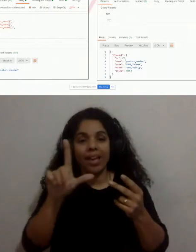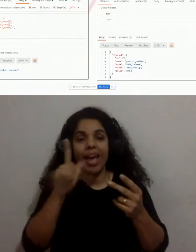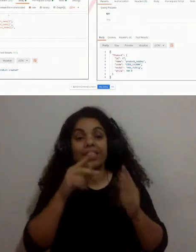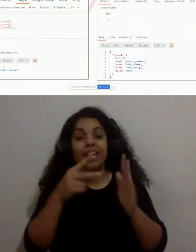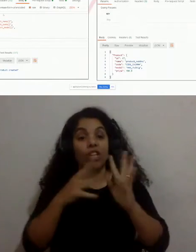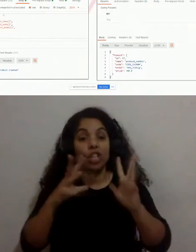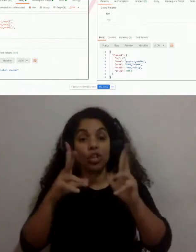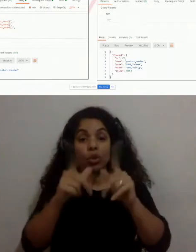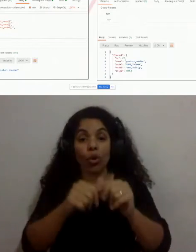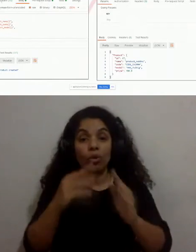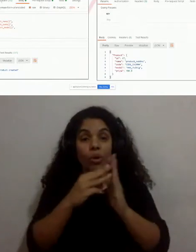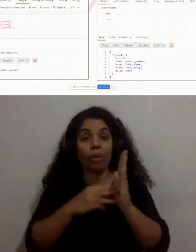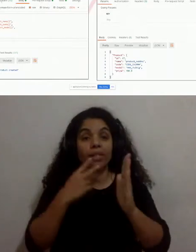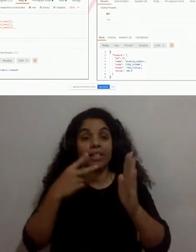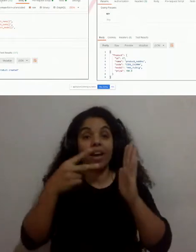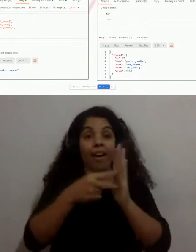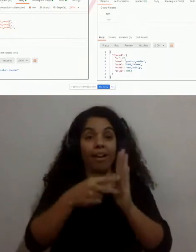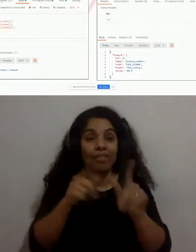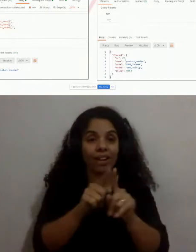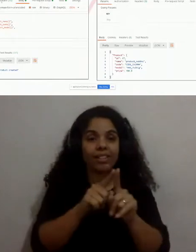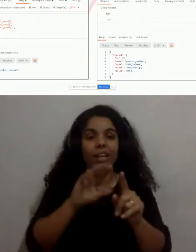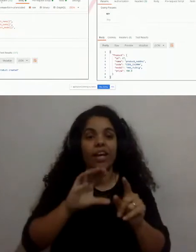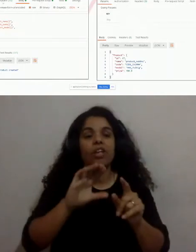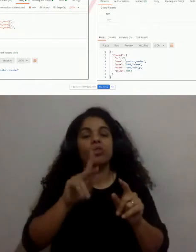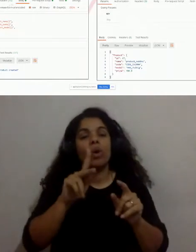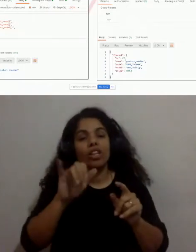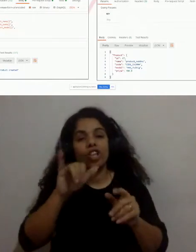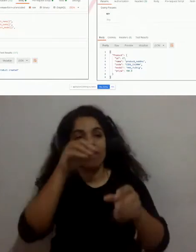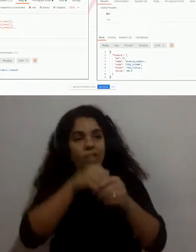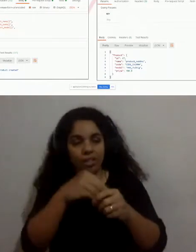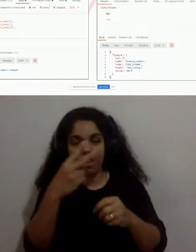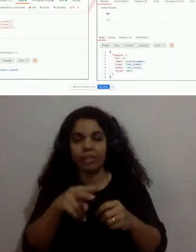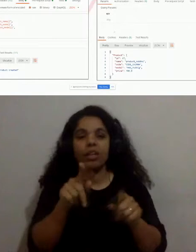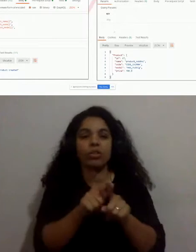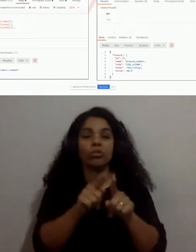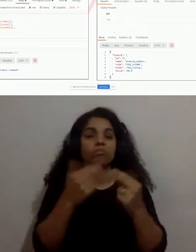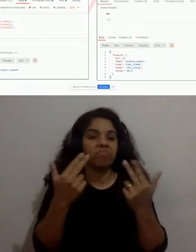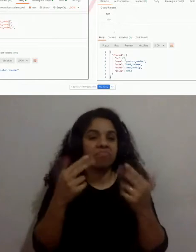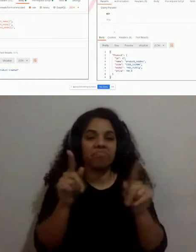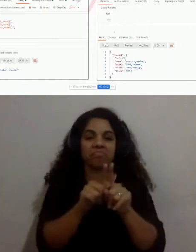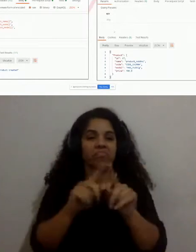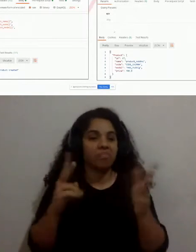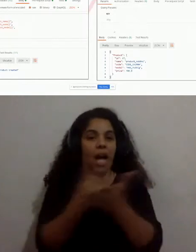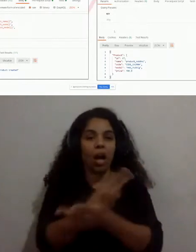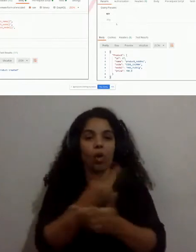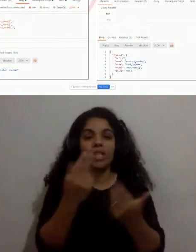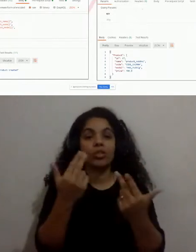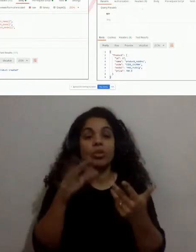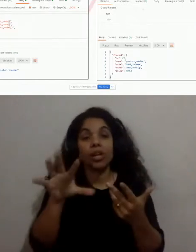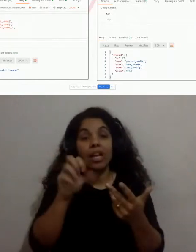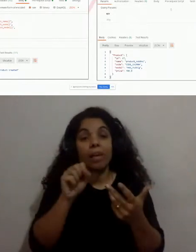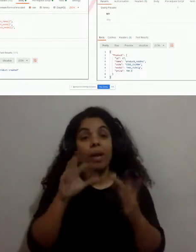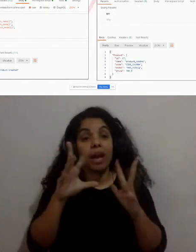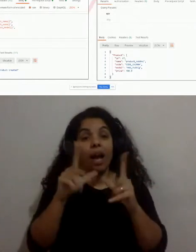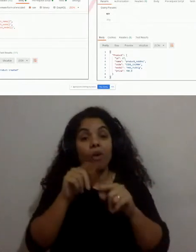método em si e está validando a chave que está aqui dentro, beleza? A mesma coisa acontece quando eu quero pegar o